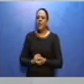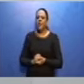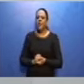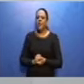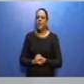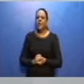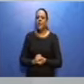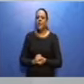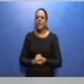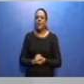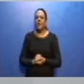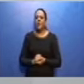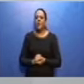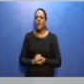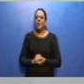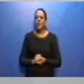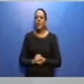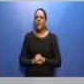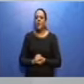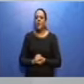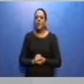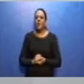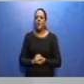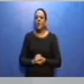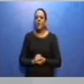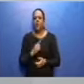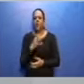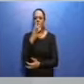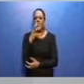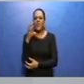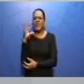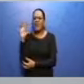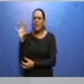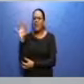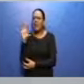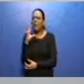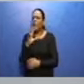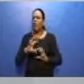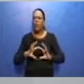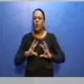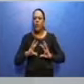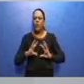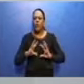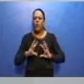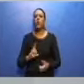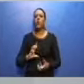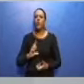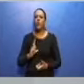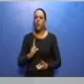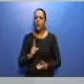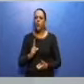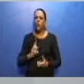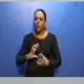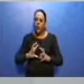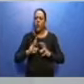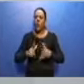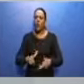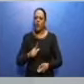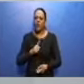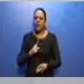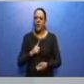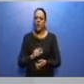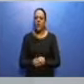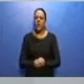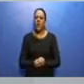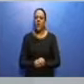os principais climas do mundo, principalmente em razão aí dessa extensão territorial. Quais são aí os principais